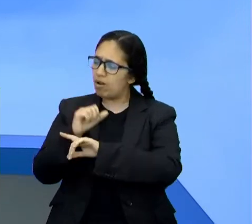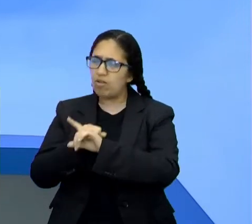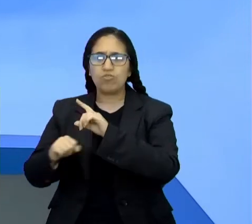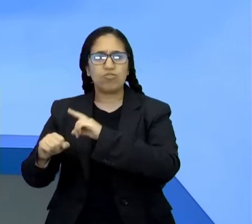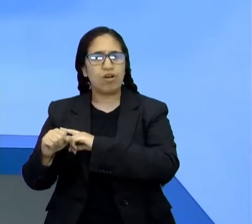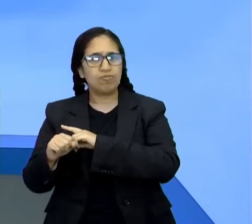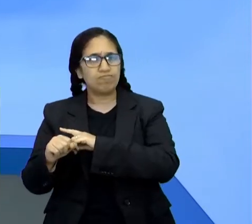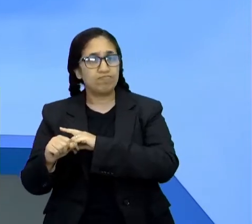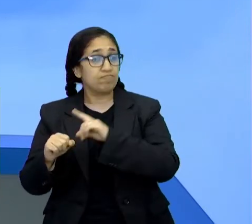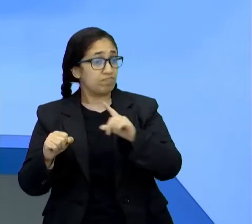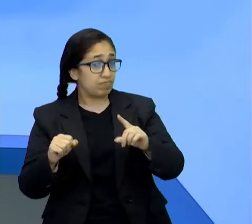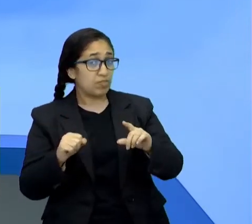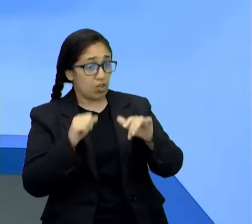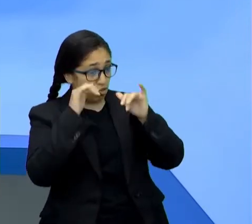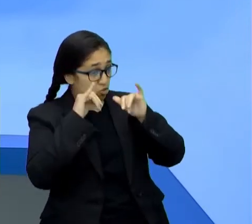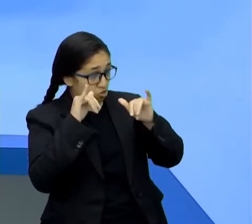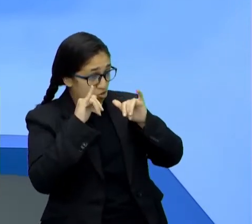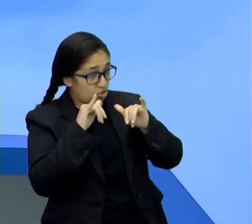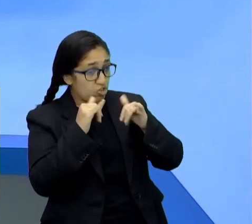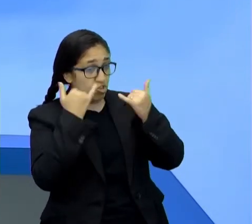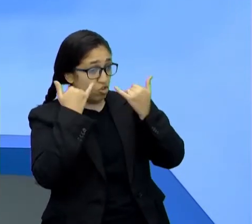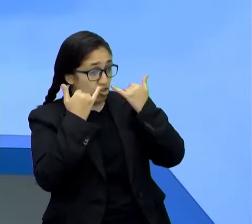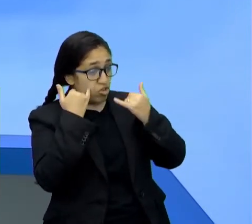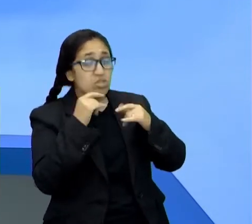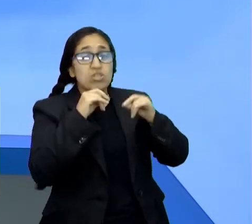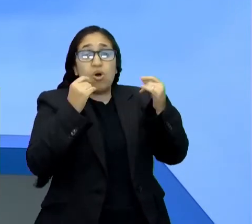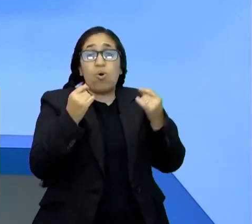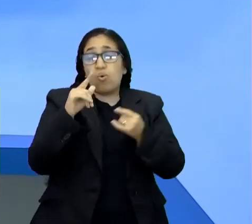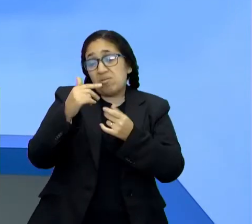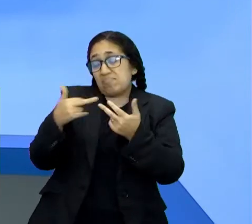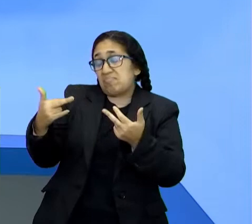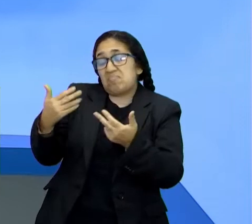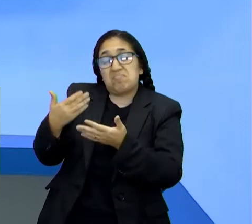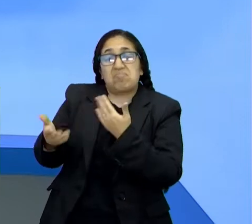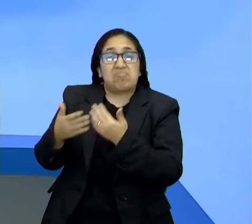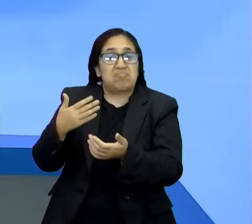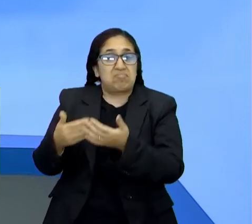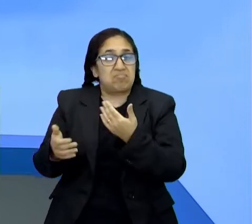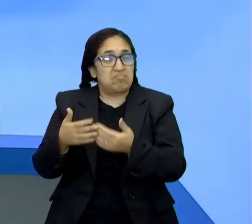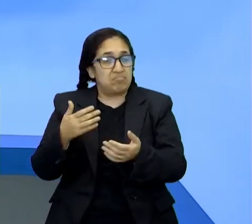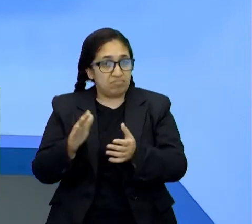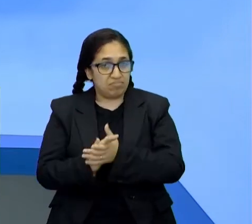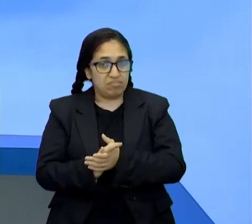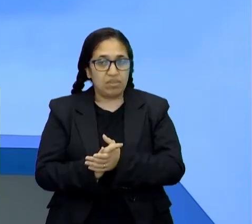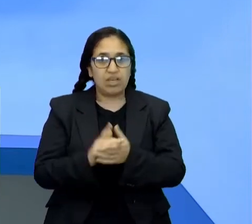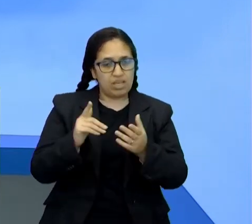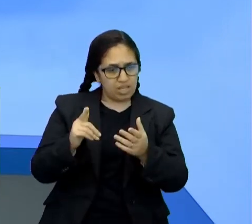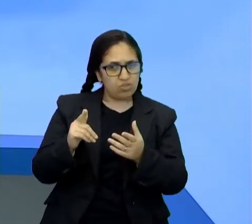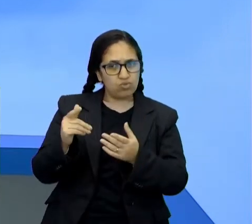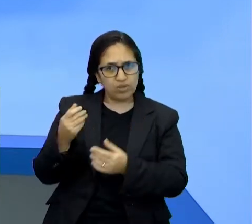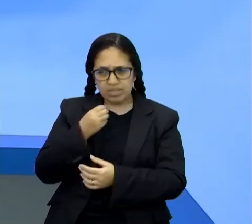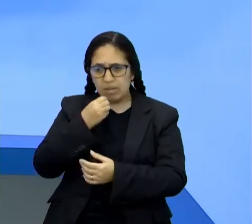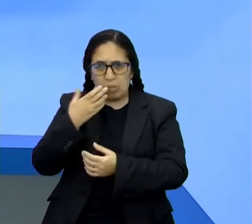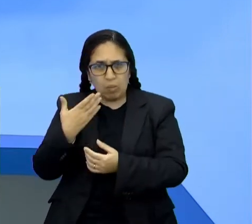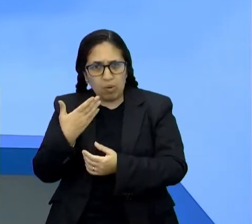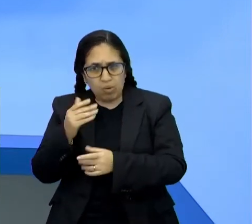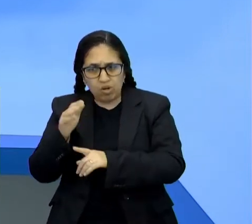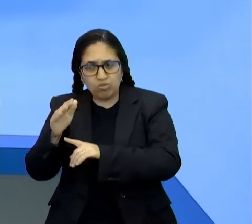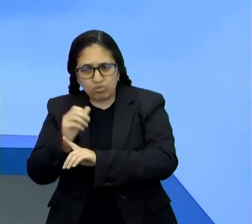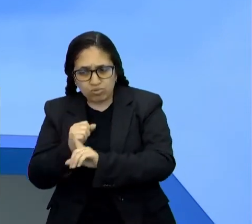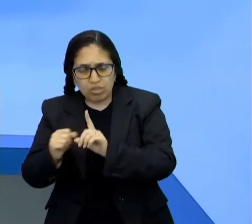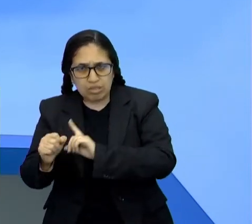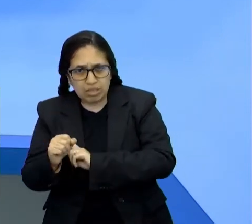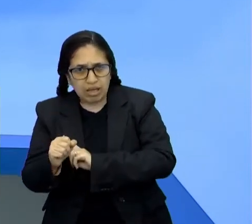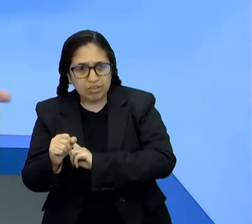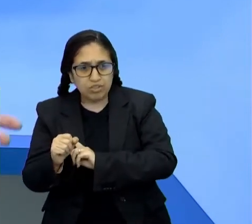notícia ou apenas é um fato banal que está lá no jornal. Né? Então, olha, aquilo tem alguma relevância social, ou se não tem,